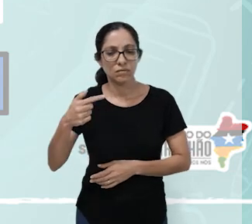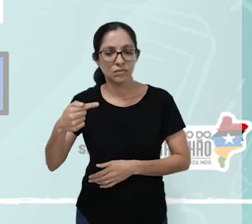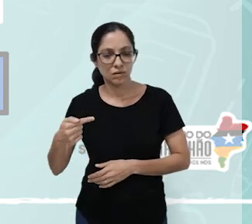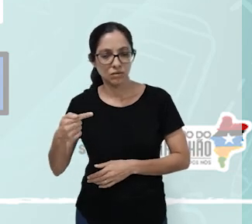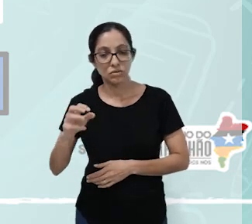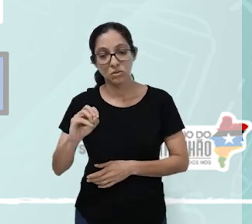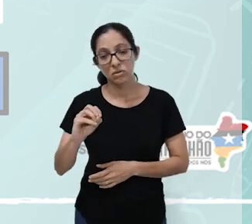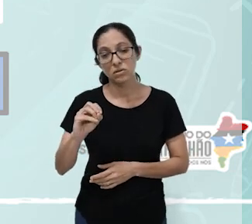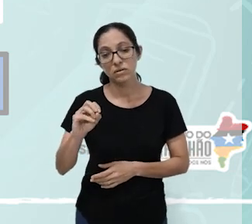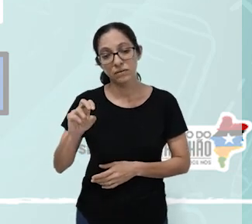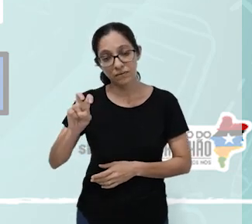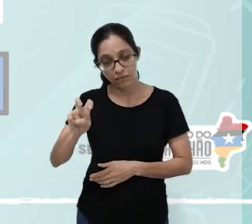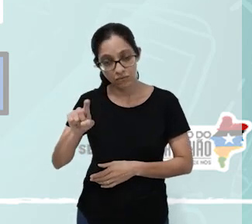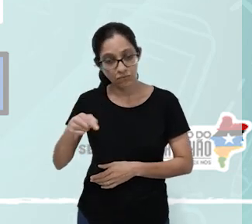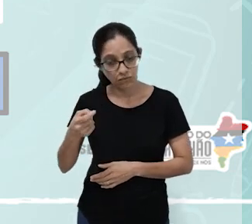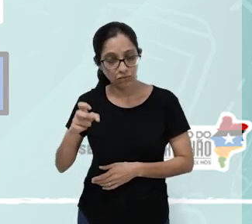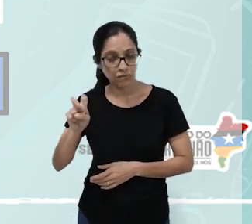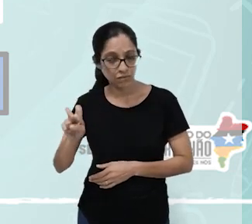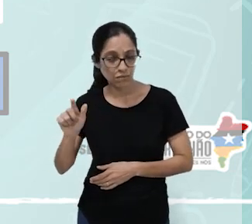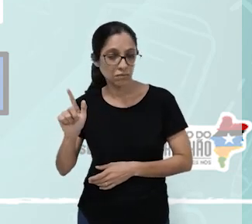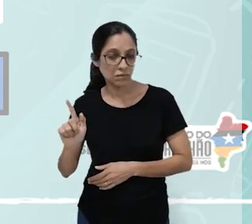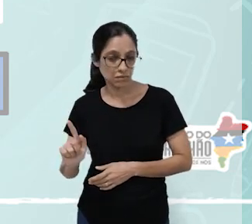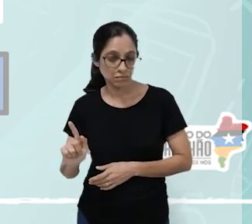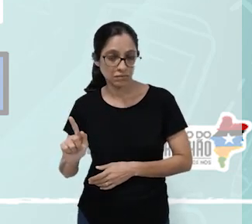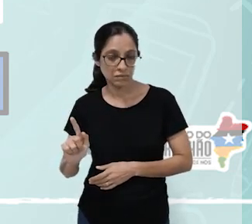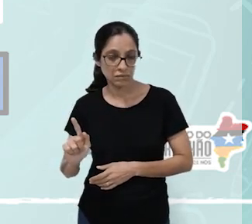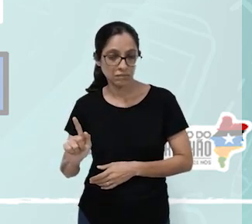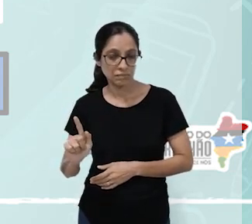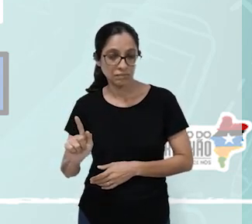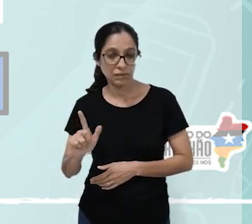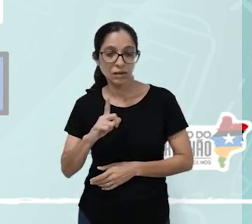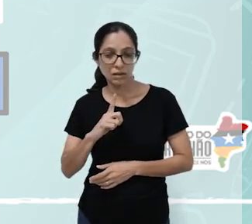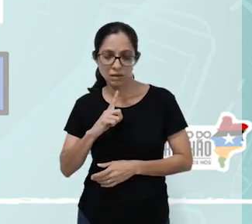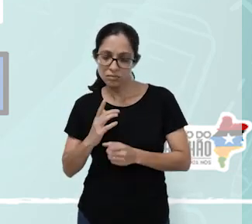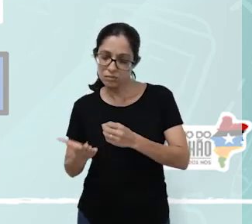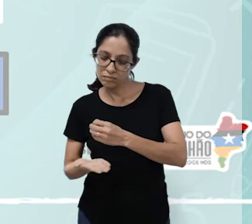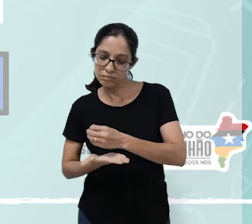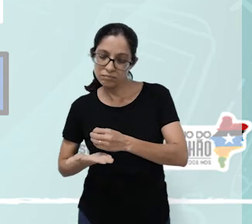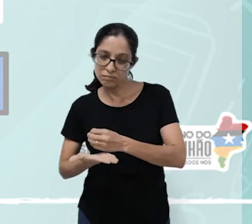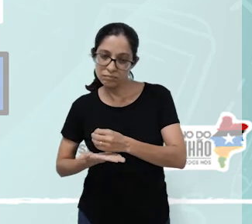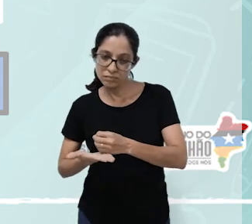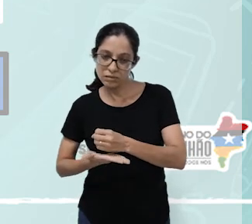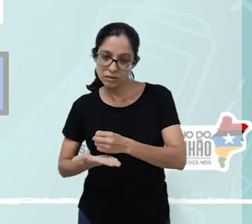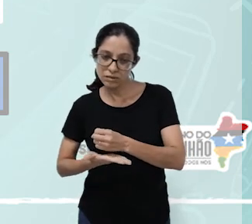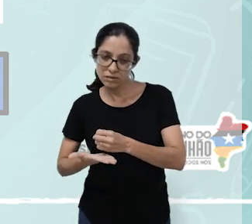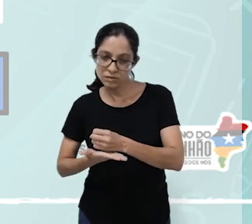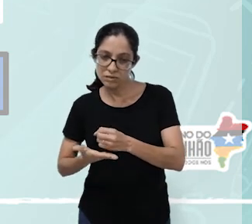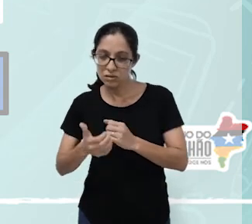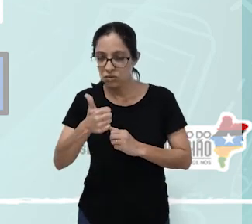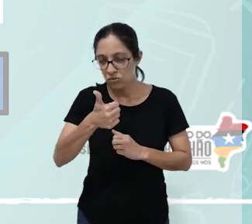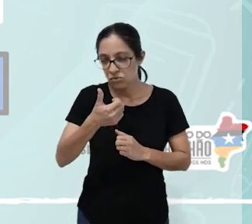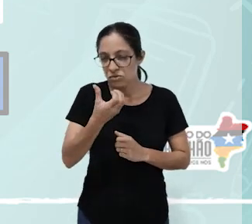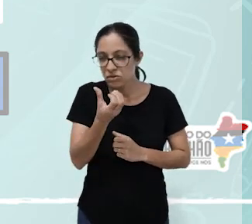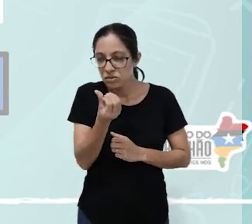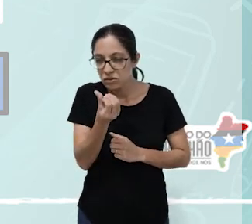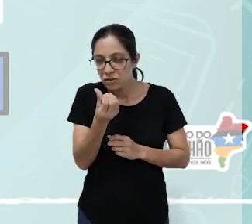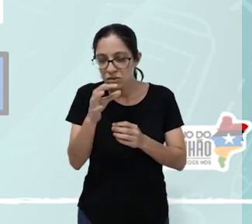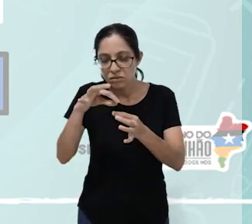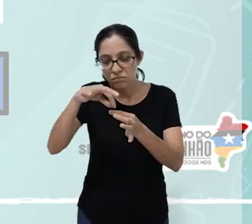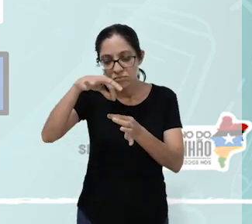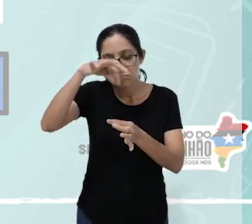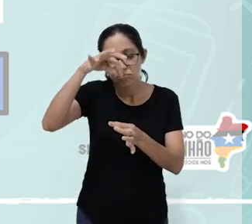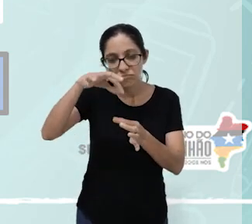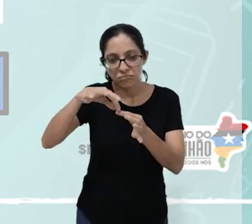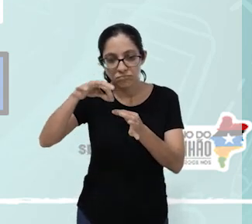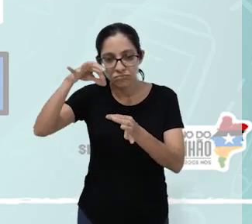gramas e de 5,5 gramas. Está aqui, ó. Tem uma basezinha, são colocadas 16 penas